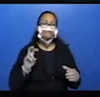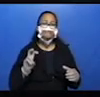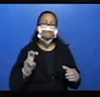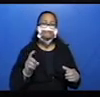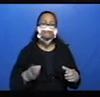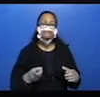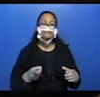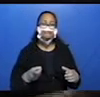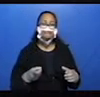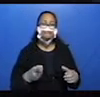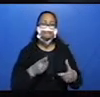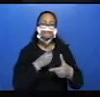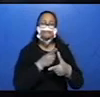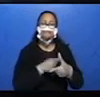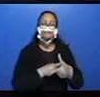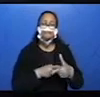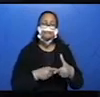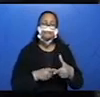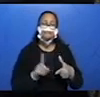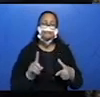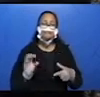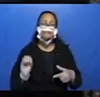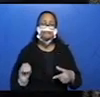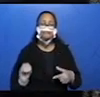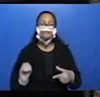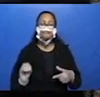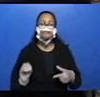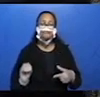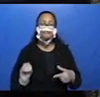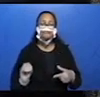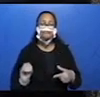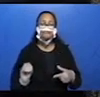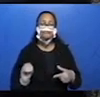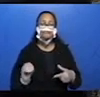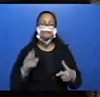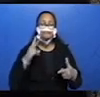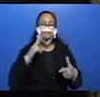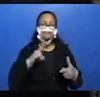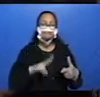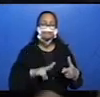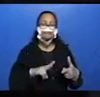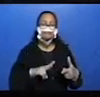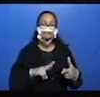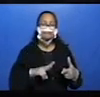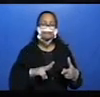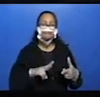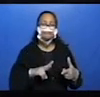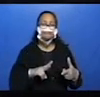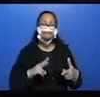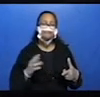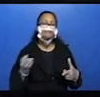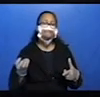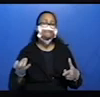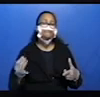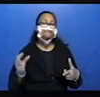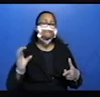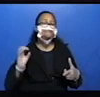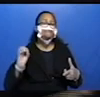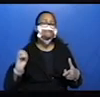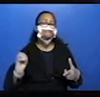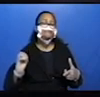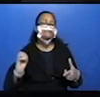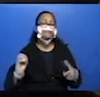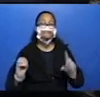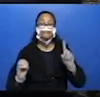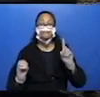por 10. O que que eu vou fazer? Eu vou olhar o meu divisor. Quantos zeros tem o meu divisor? 1 zero.